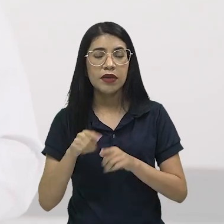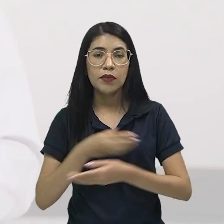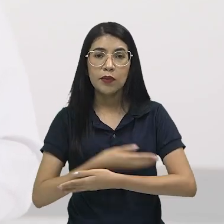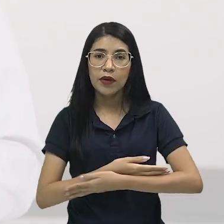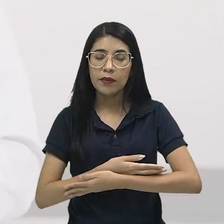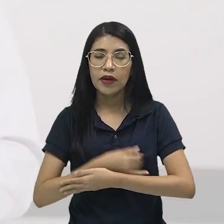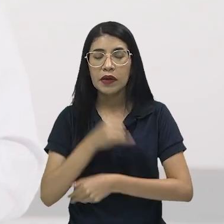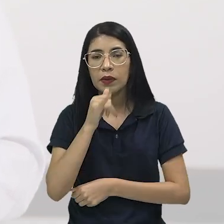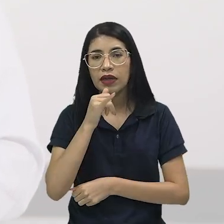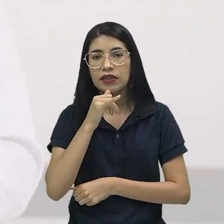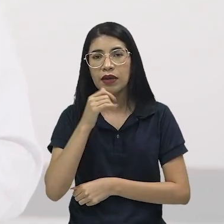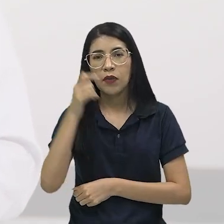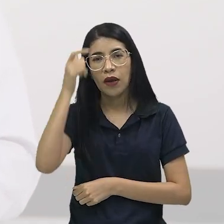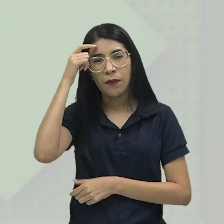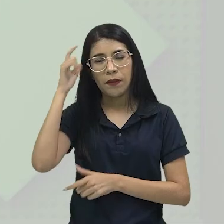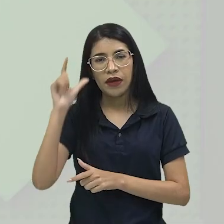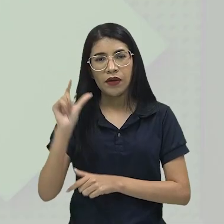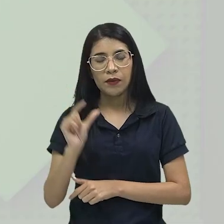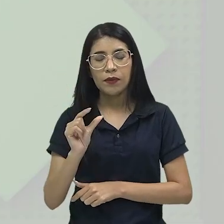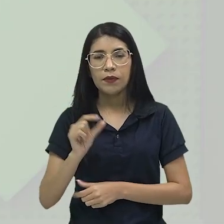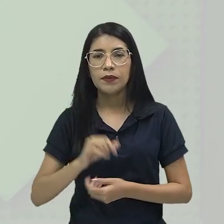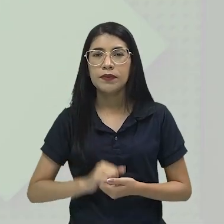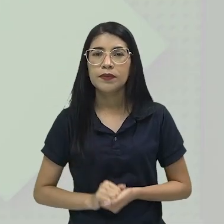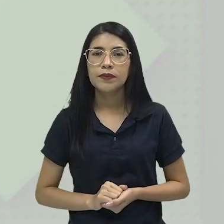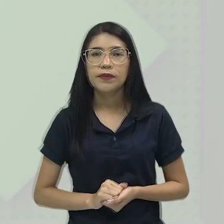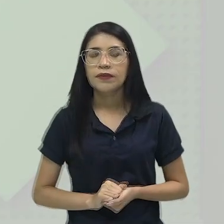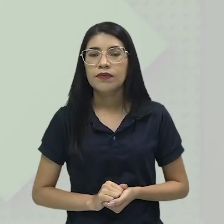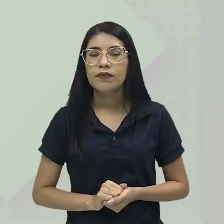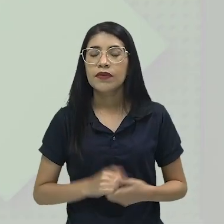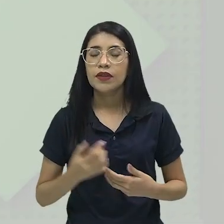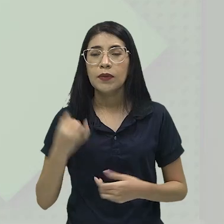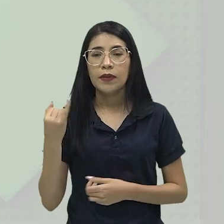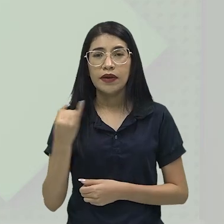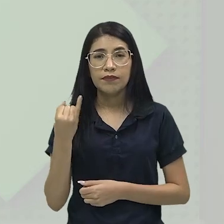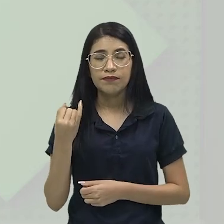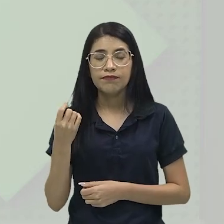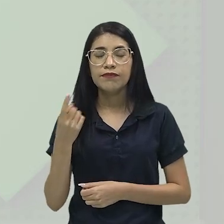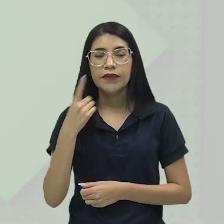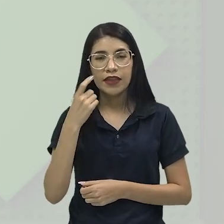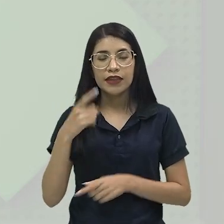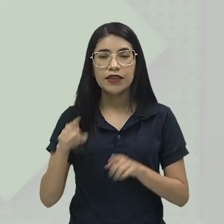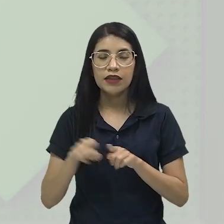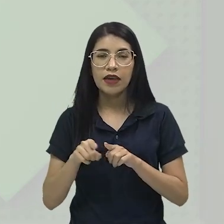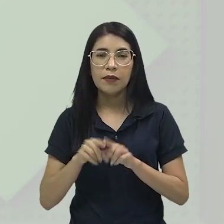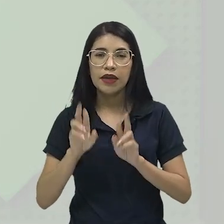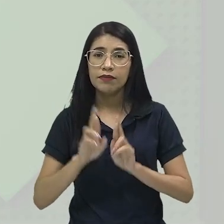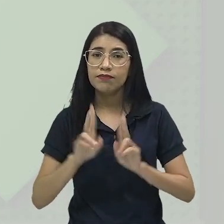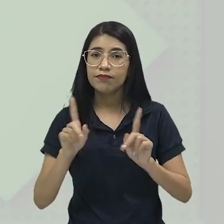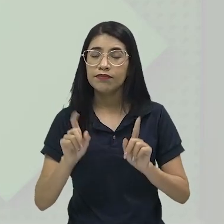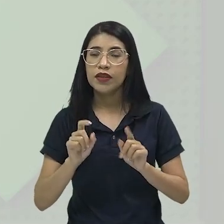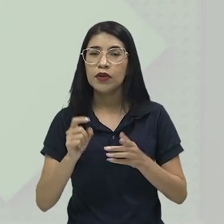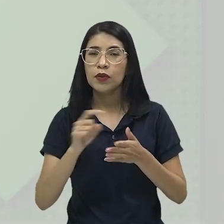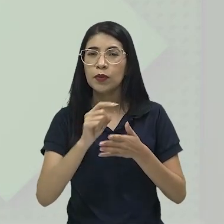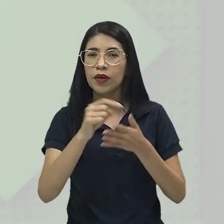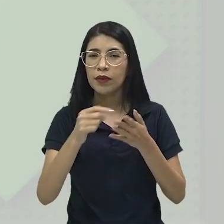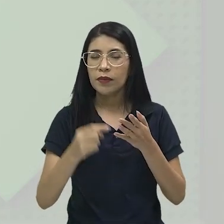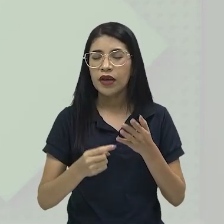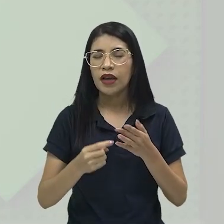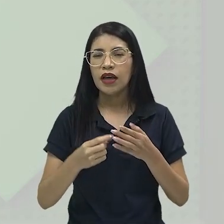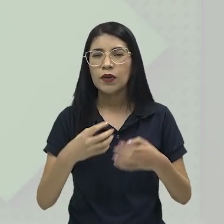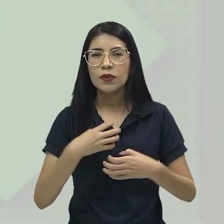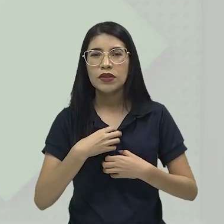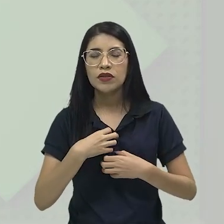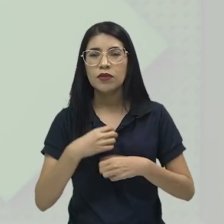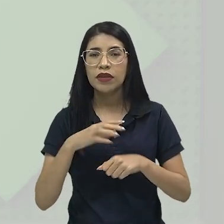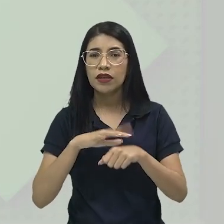a microcefalia. Bom, interessante, né, a gente saber aí a diferença entre os sintomas dessas doenças,